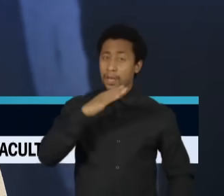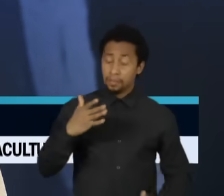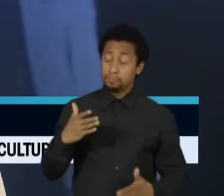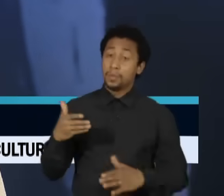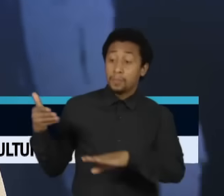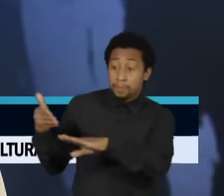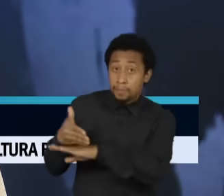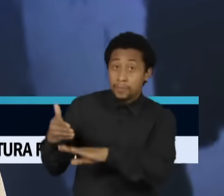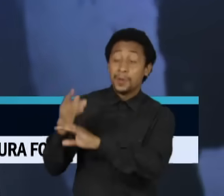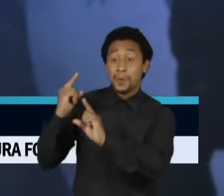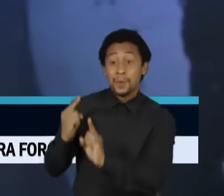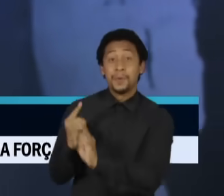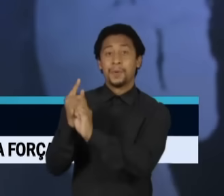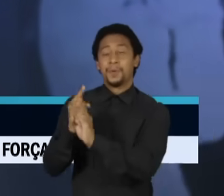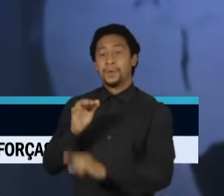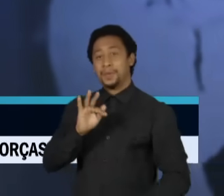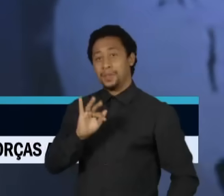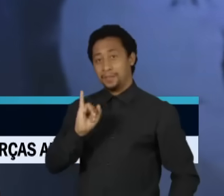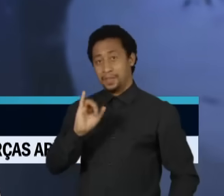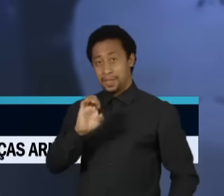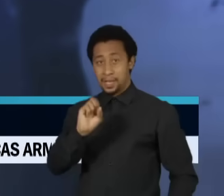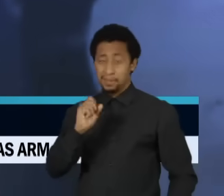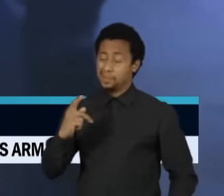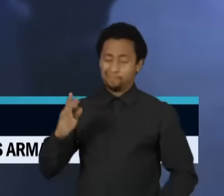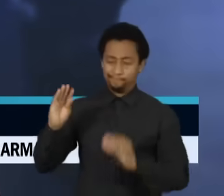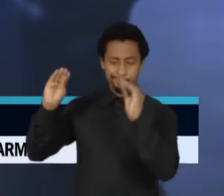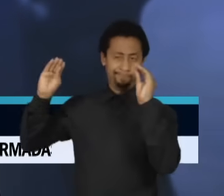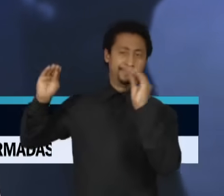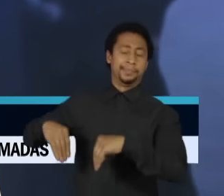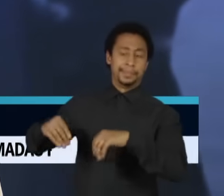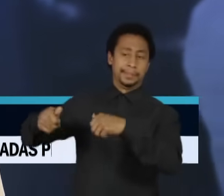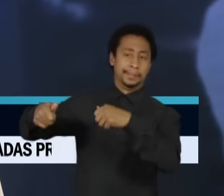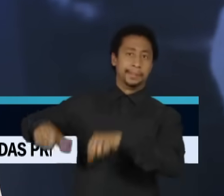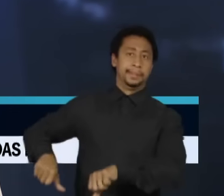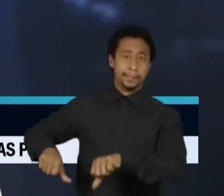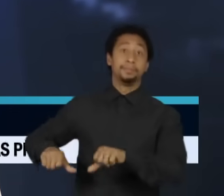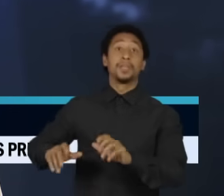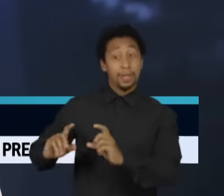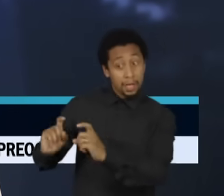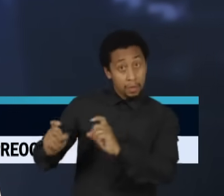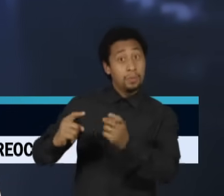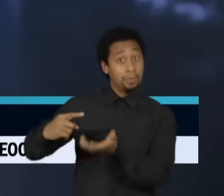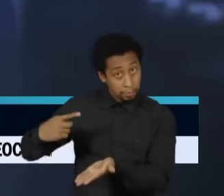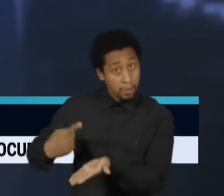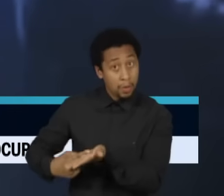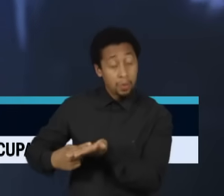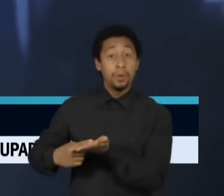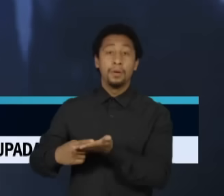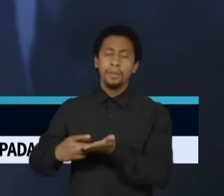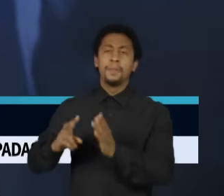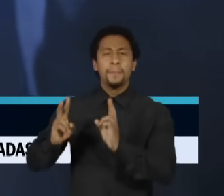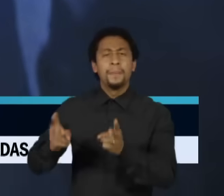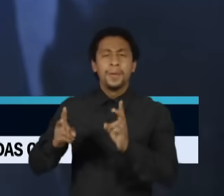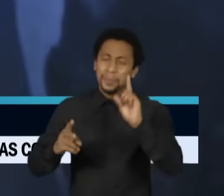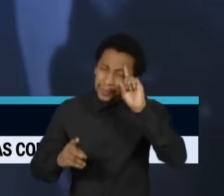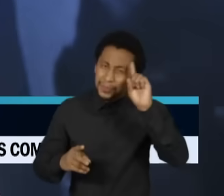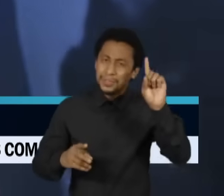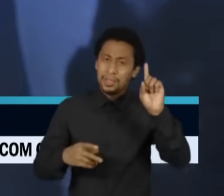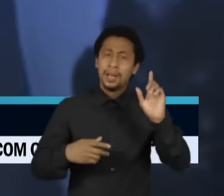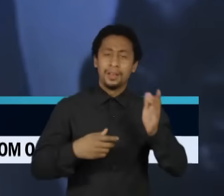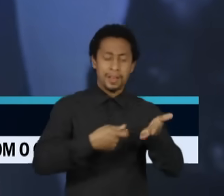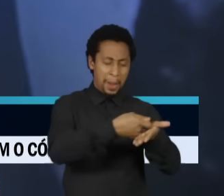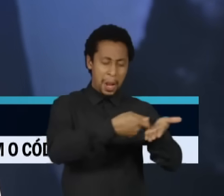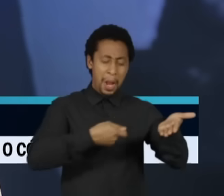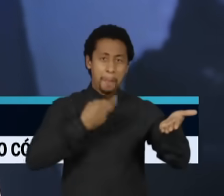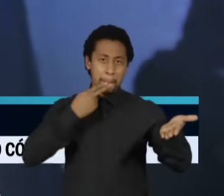participar de encontro na FIESP, a Federação das Indústrias do Estado de São Paulo. A reunião estava marcada para o mesmo dia em que a Carta pela